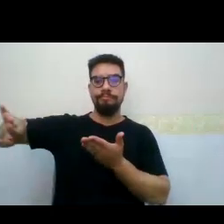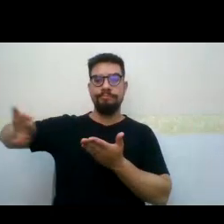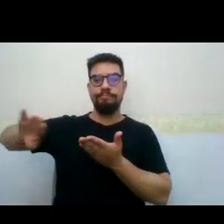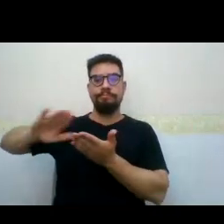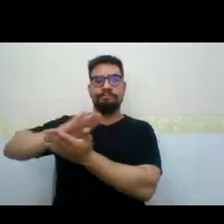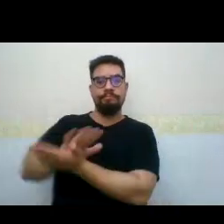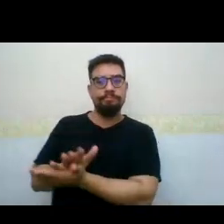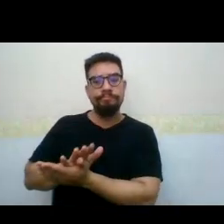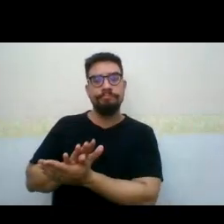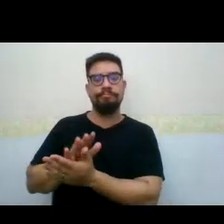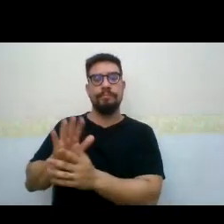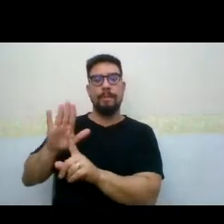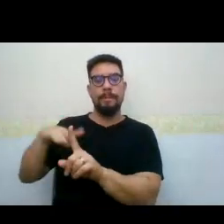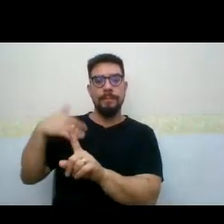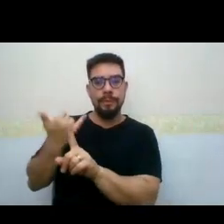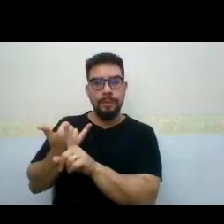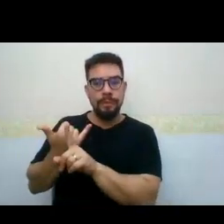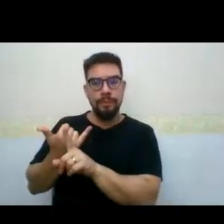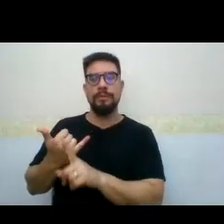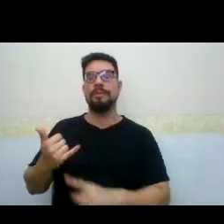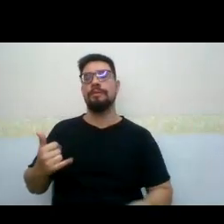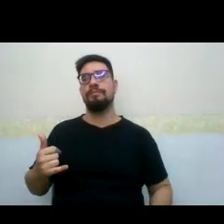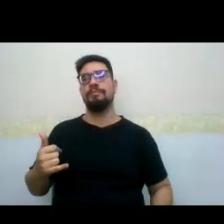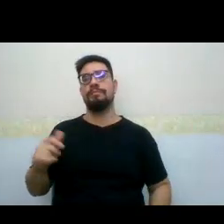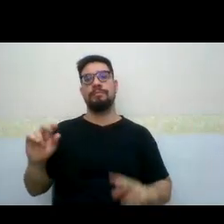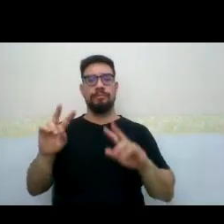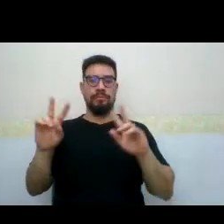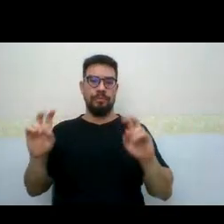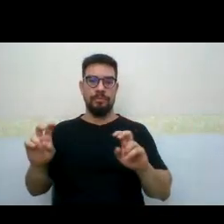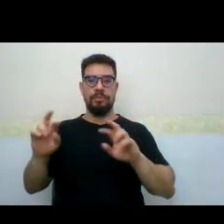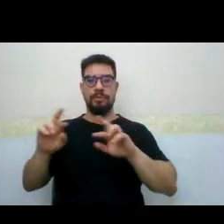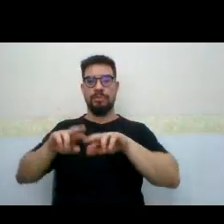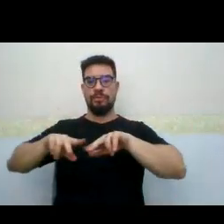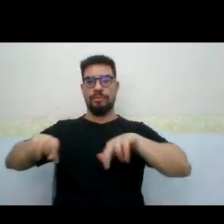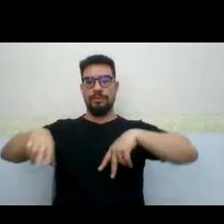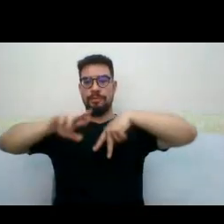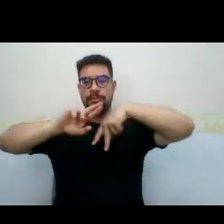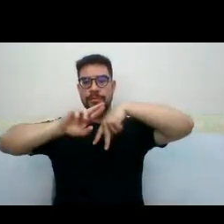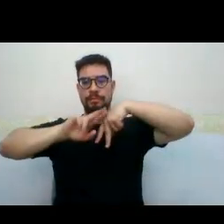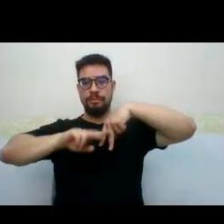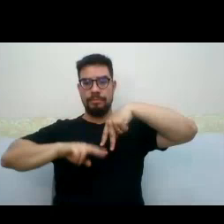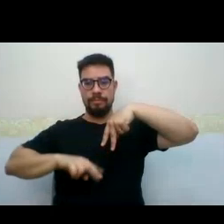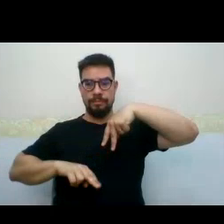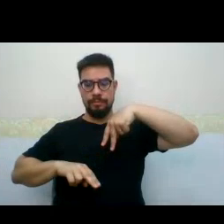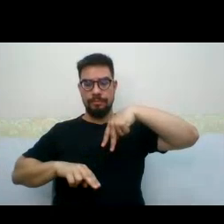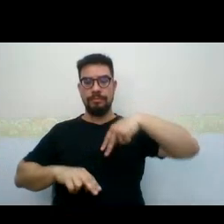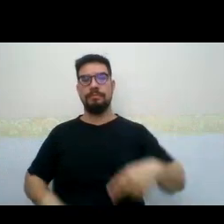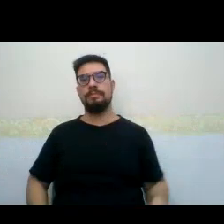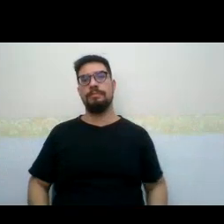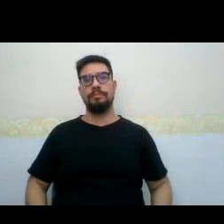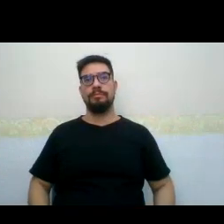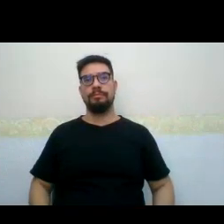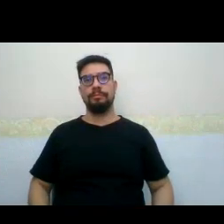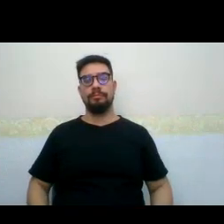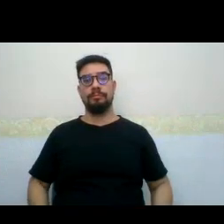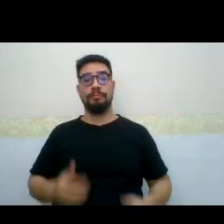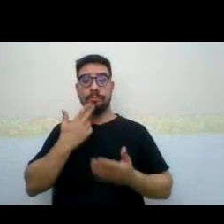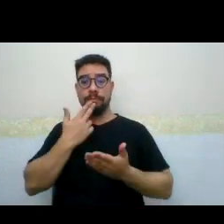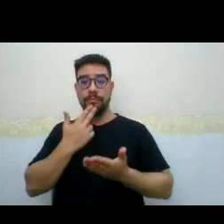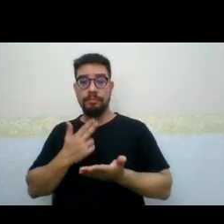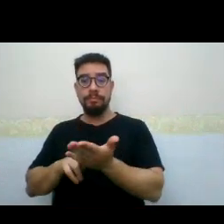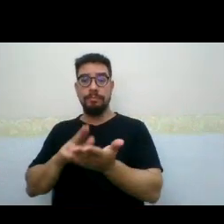é, e com a temática da diversidade de gênero, tá? Essas cartas, elas se